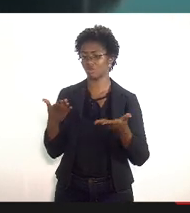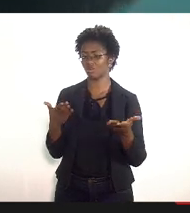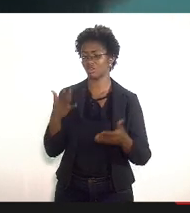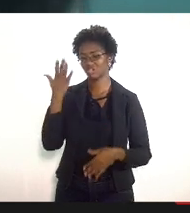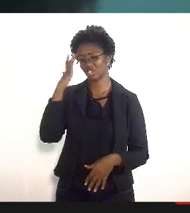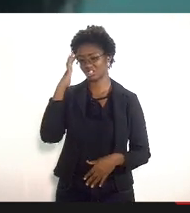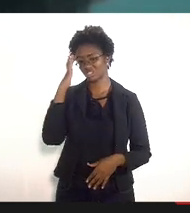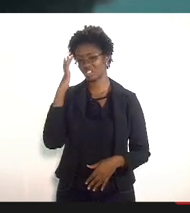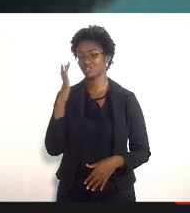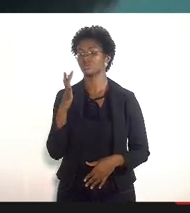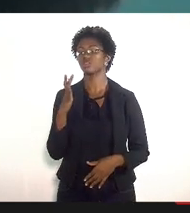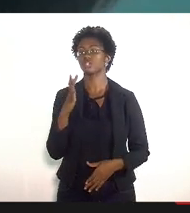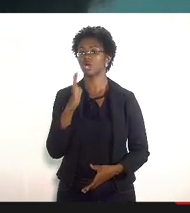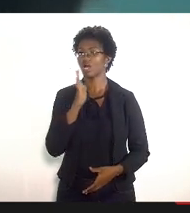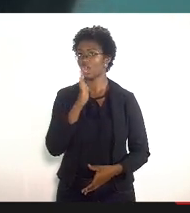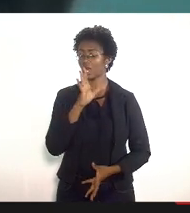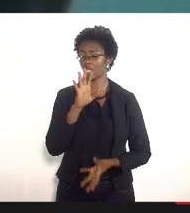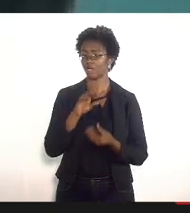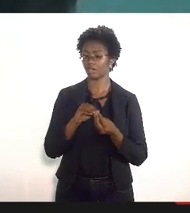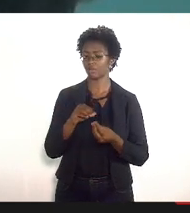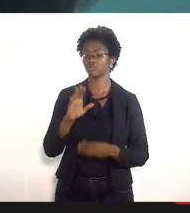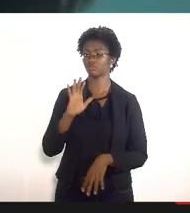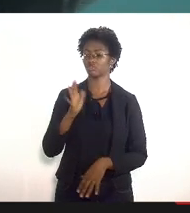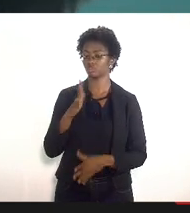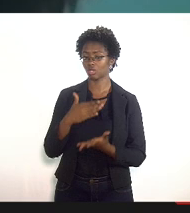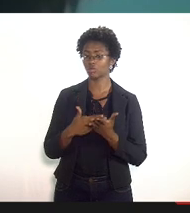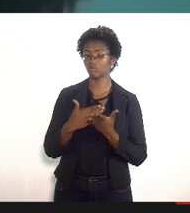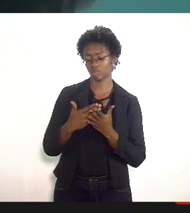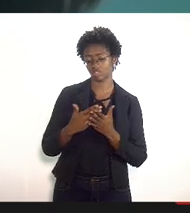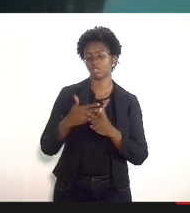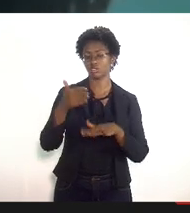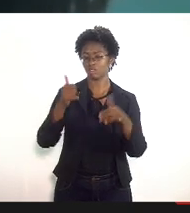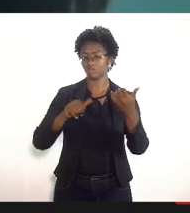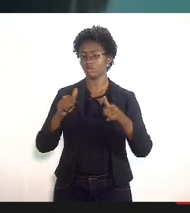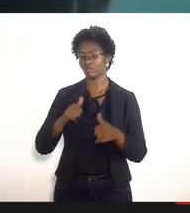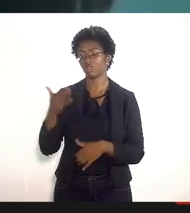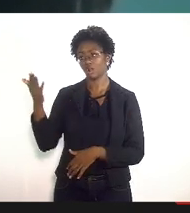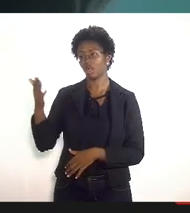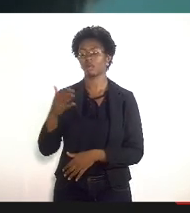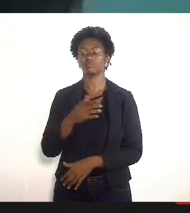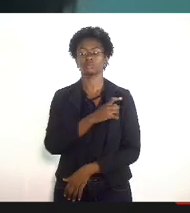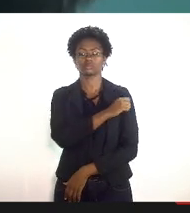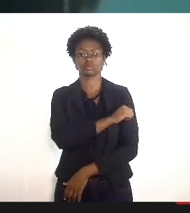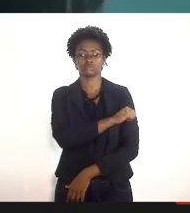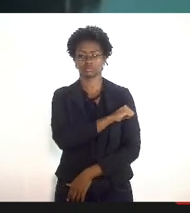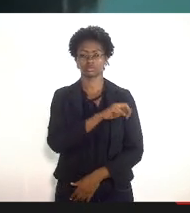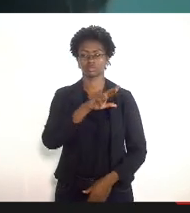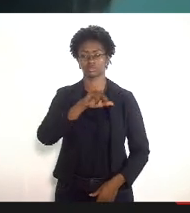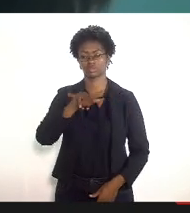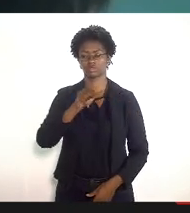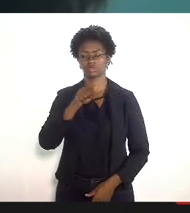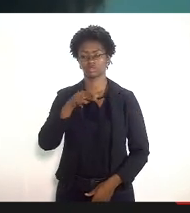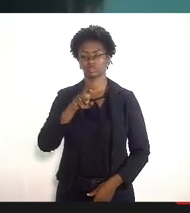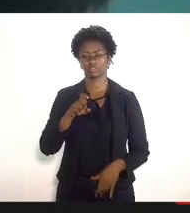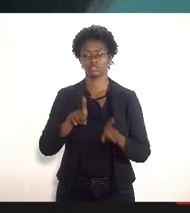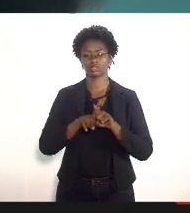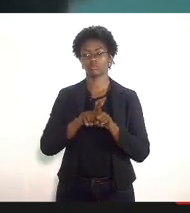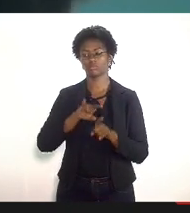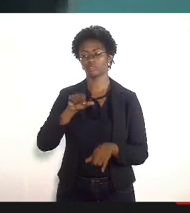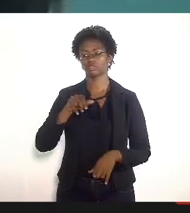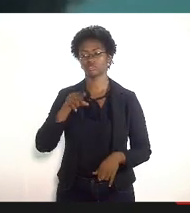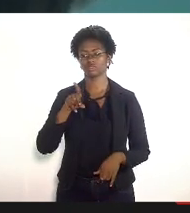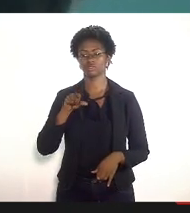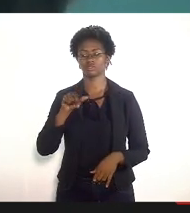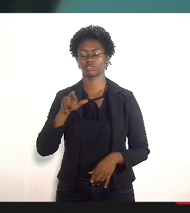o diagnóstico já foi feito, né, já começou a ser feito pela Rejane, depois pela Jandira, enfim, todos